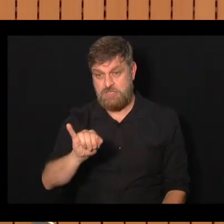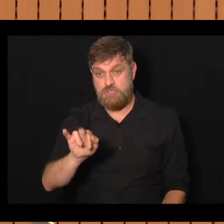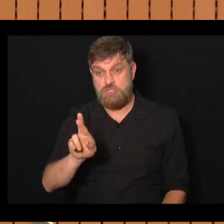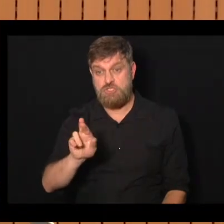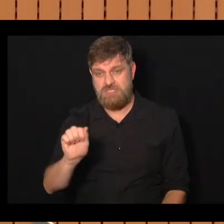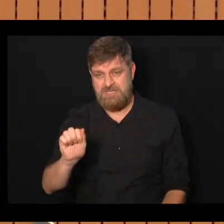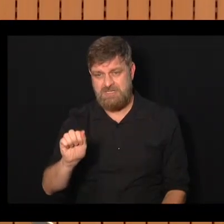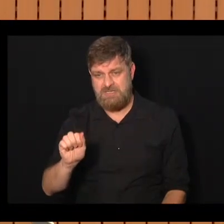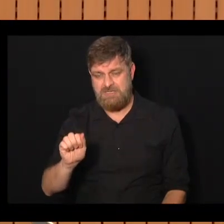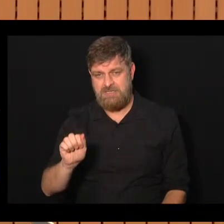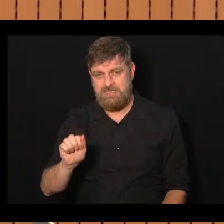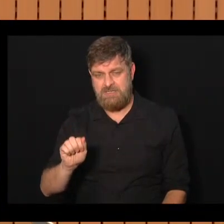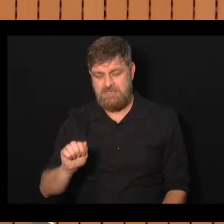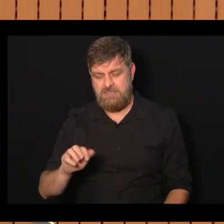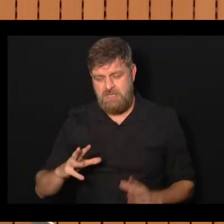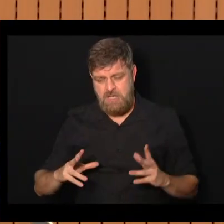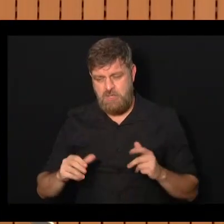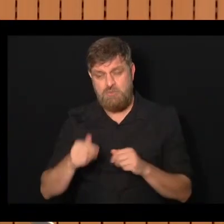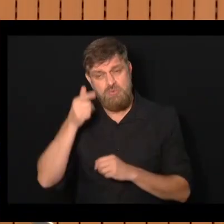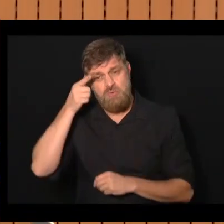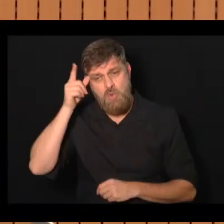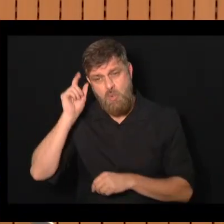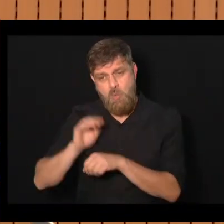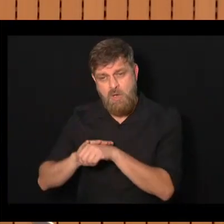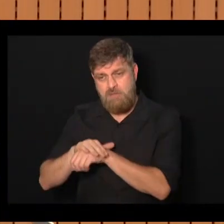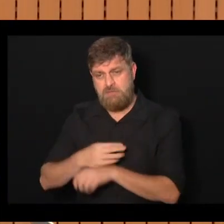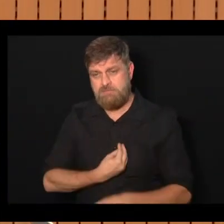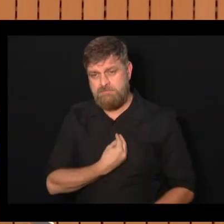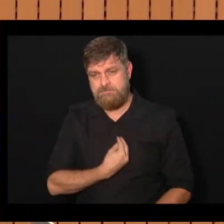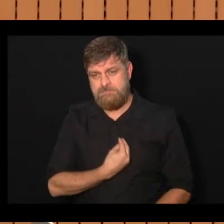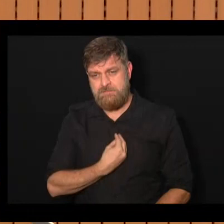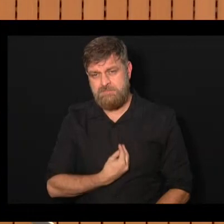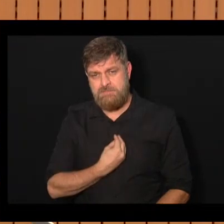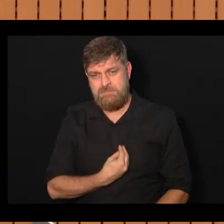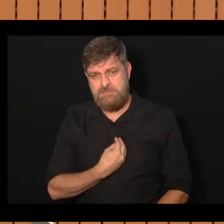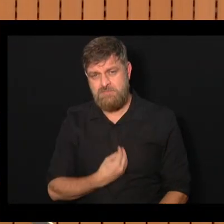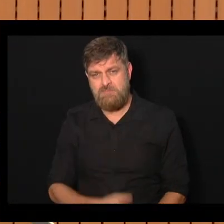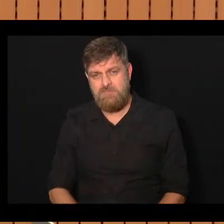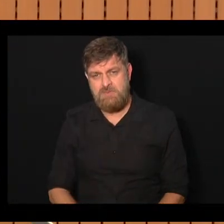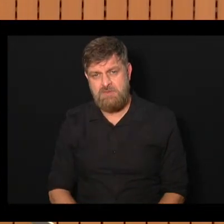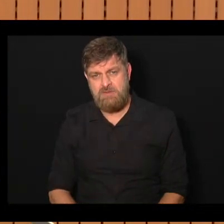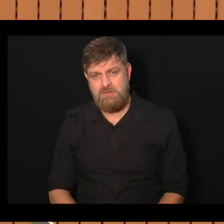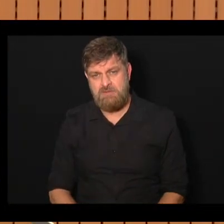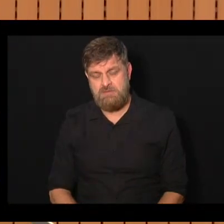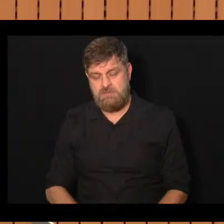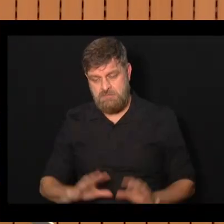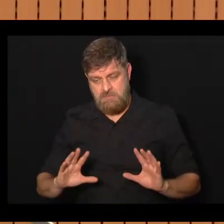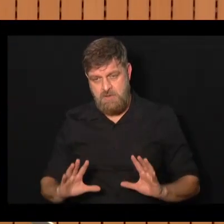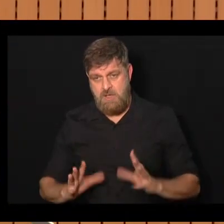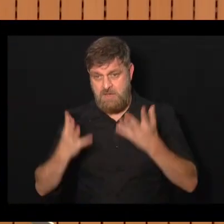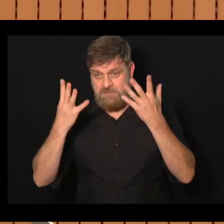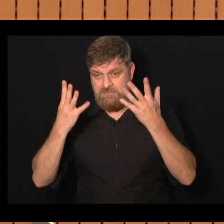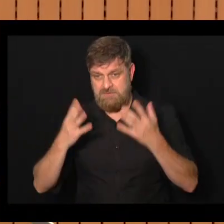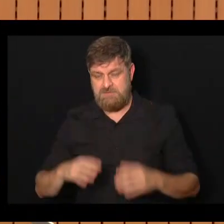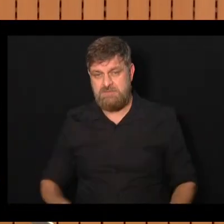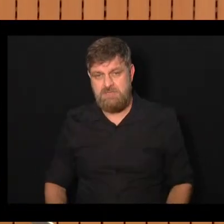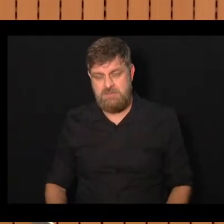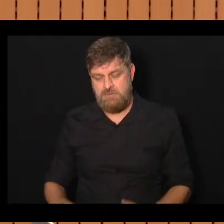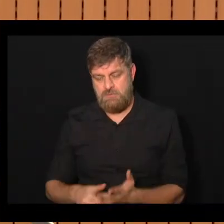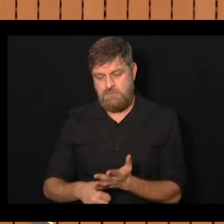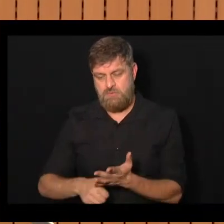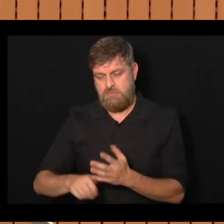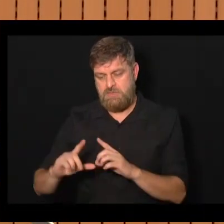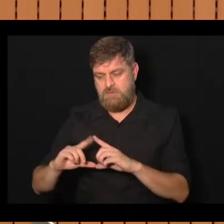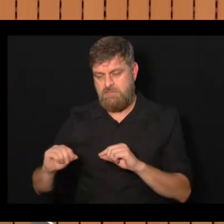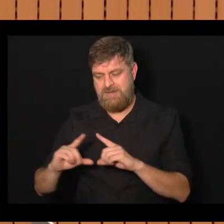estiveram presentes ontem à noite no grande evento de aniversário do clube. Foi